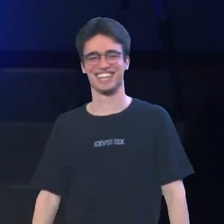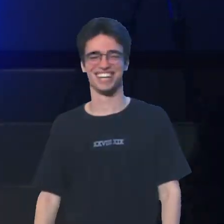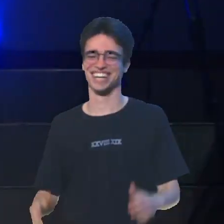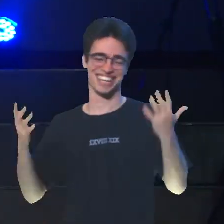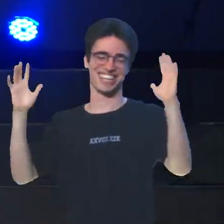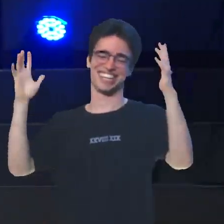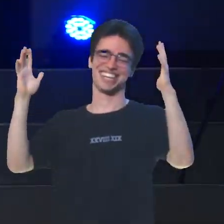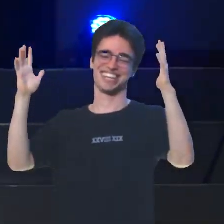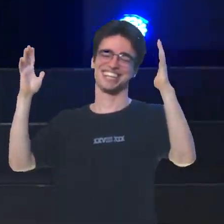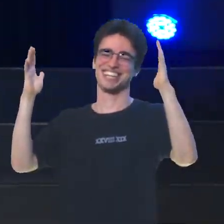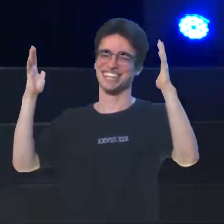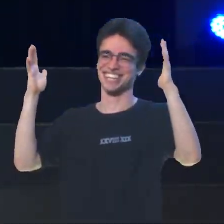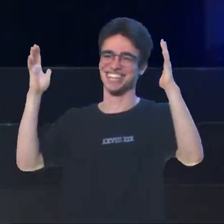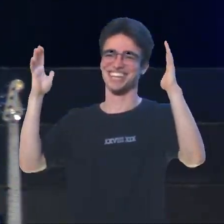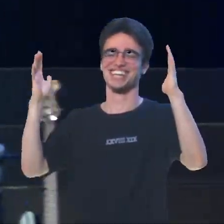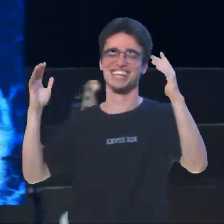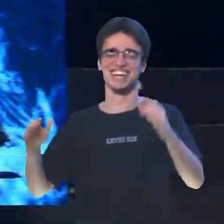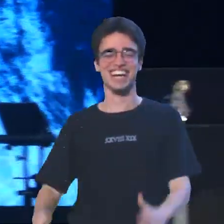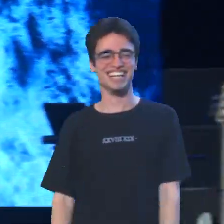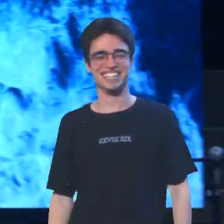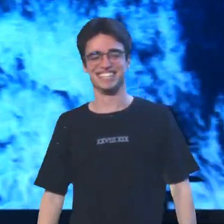Uma salva de palmas, Rogerinho.